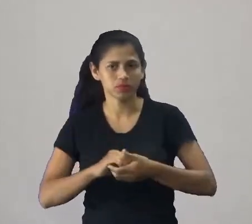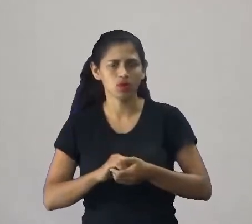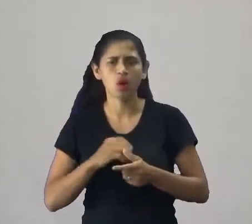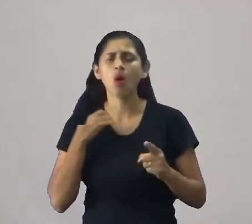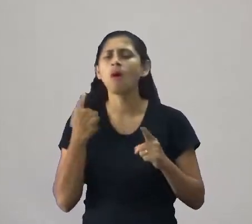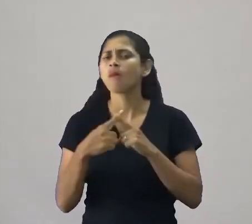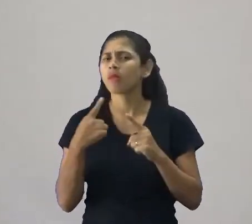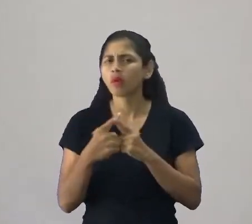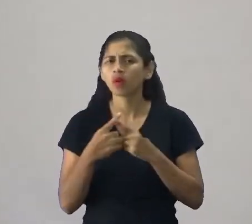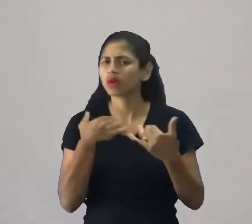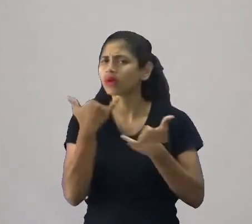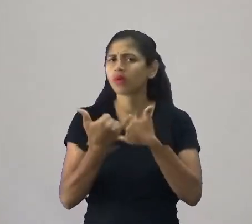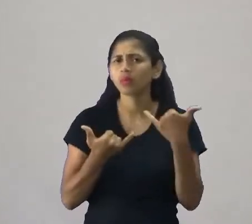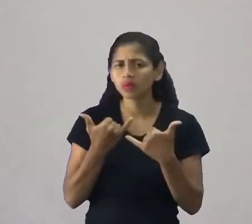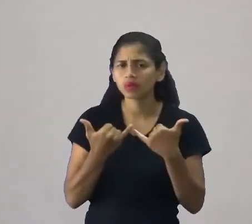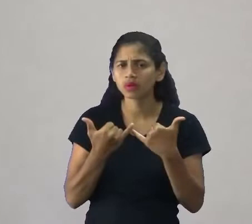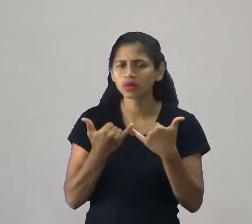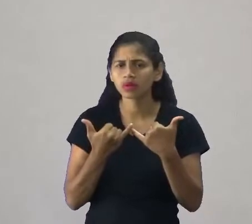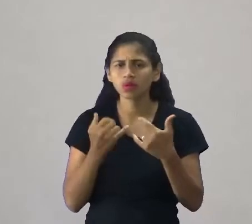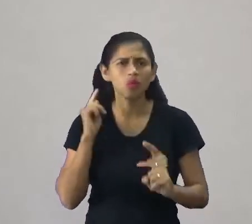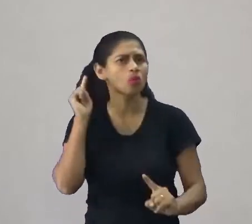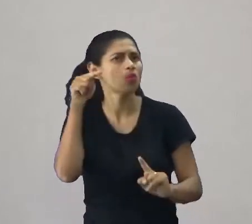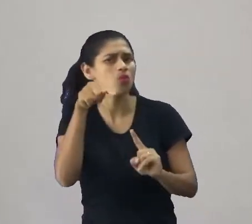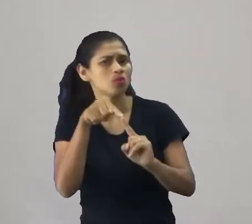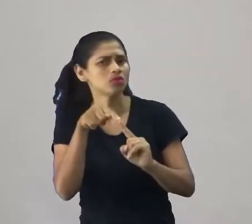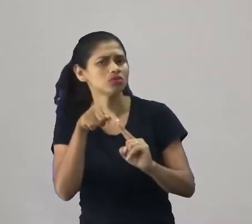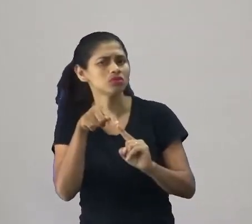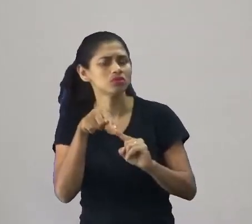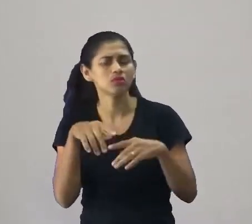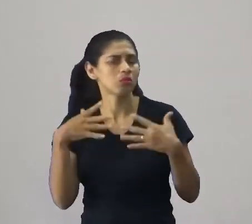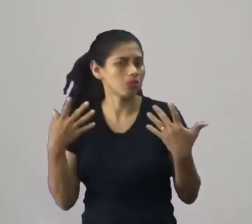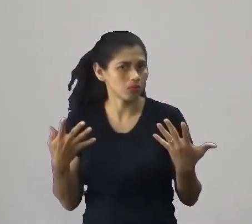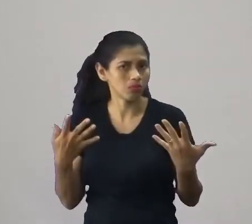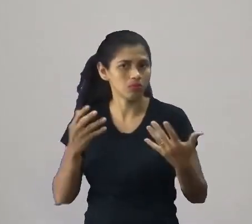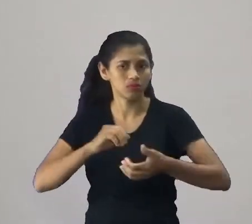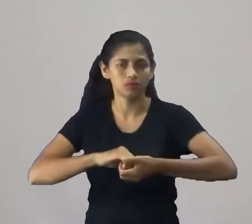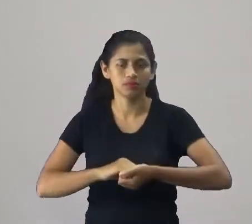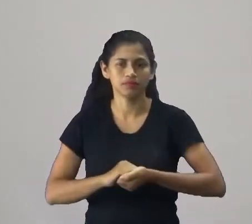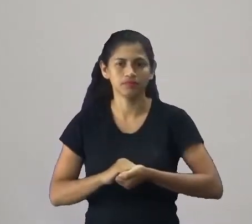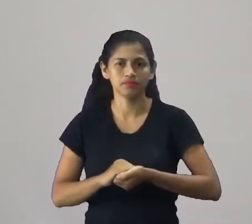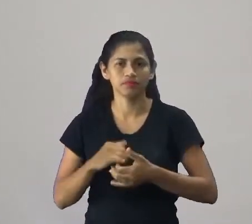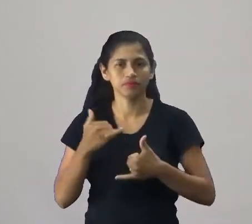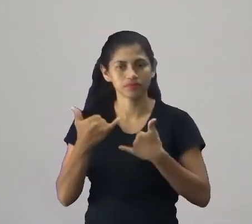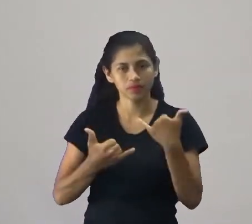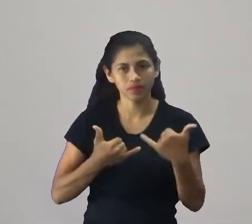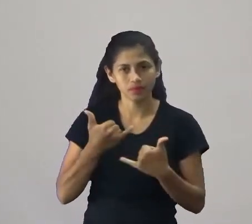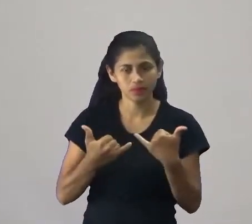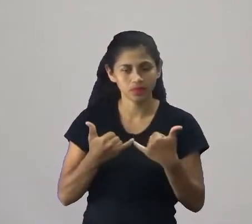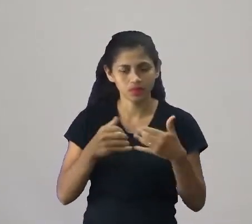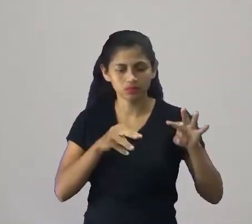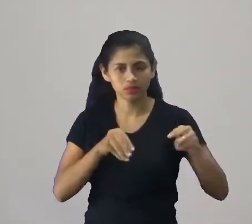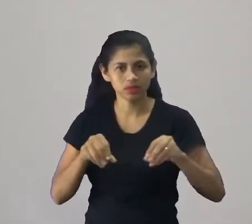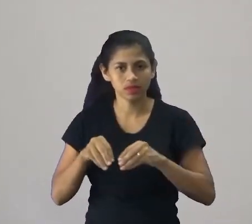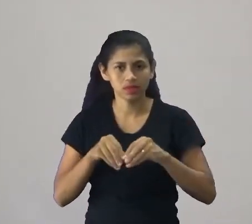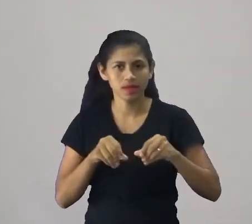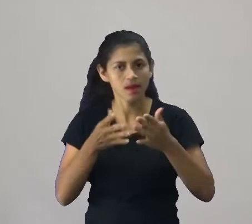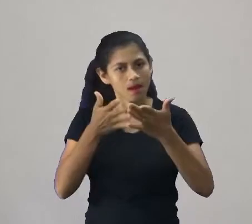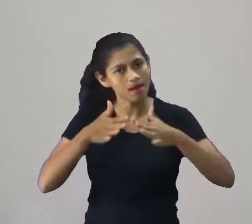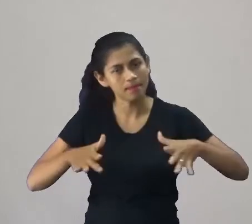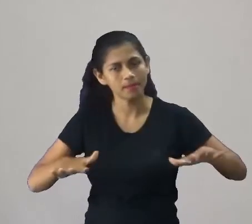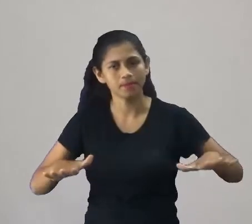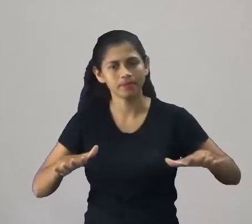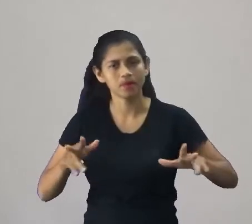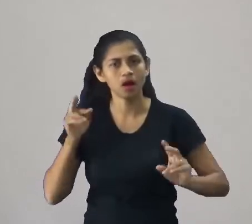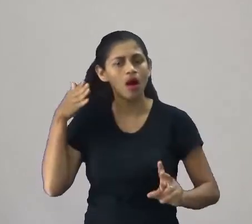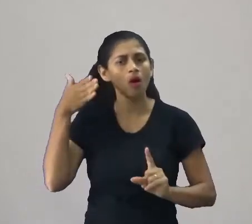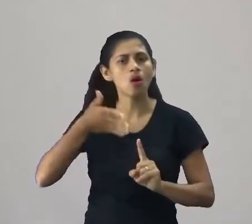faço essa brincadeira? Qual é o movimento? Qual é a intenção? Em que momento? Então, voltando, essa brincadeira da terra e mar era um